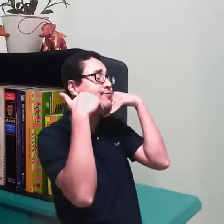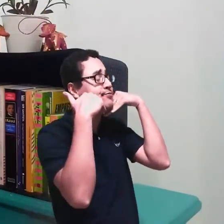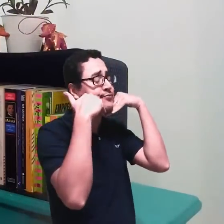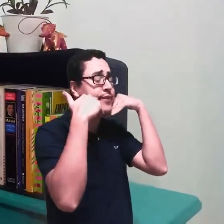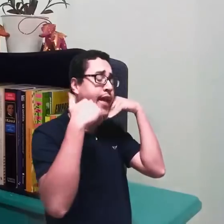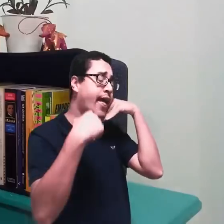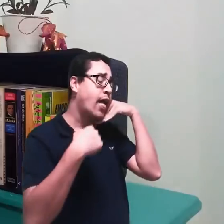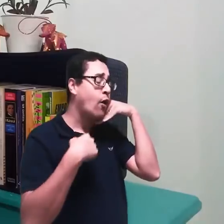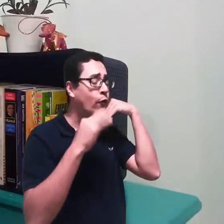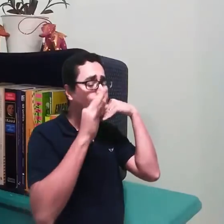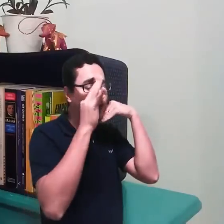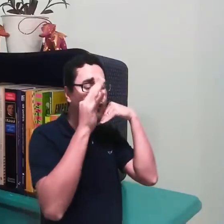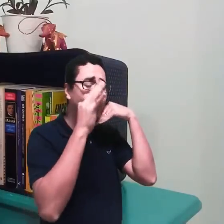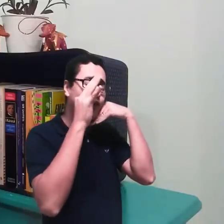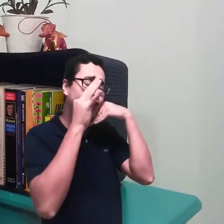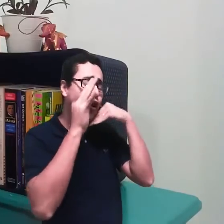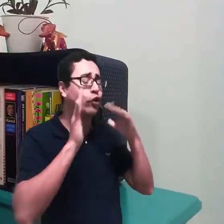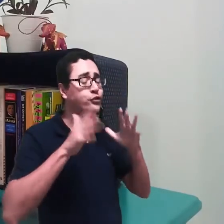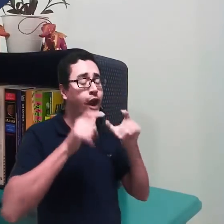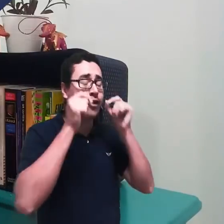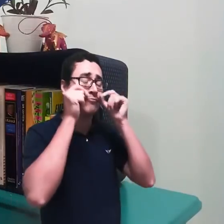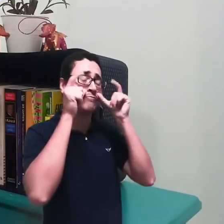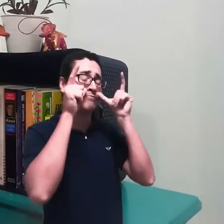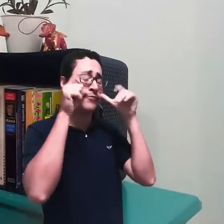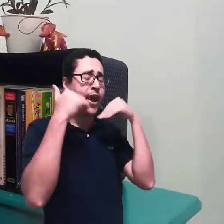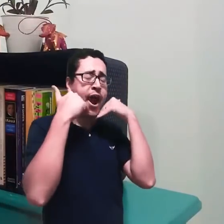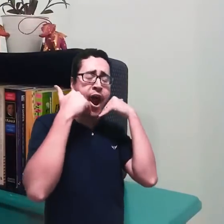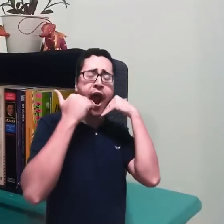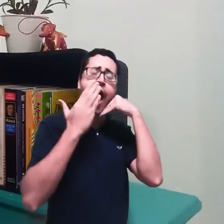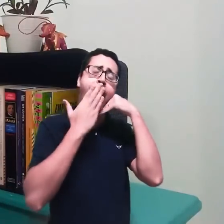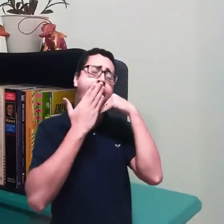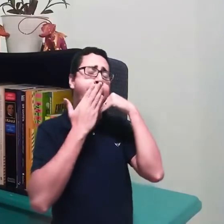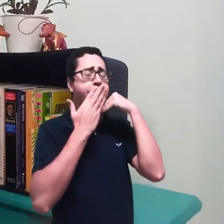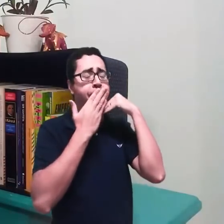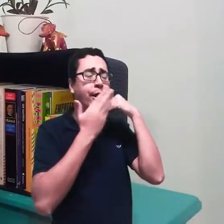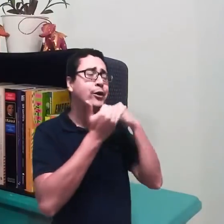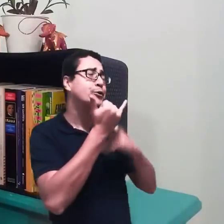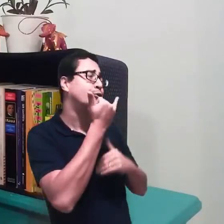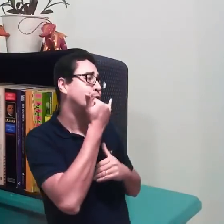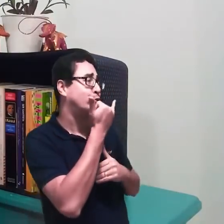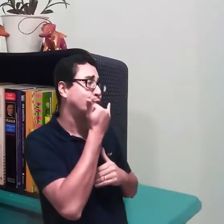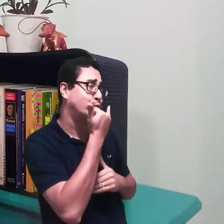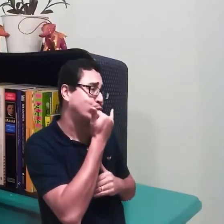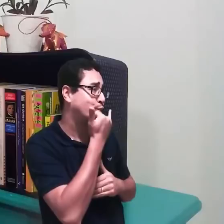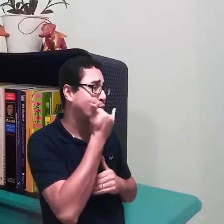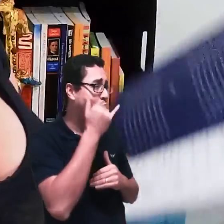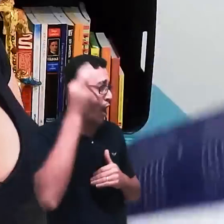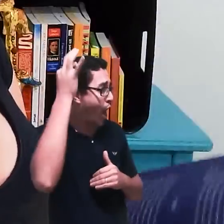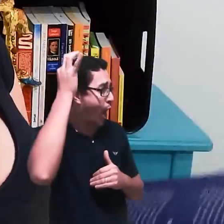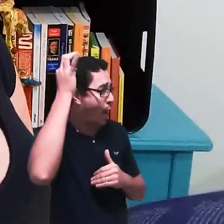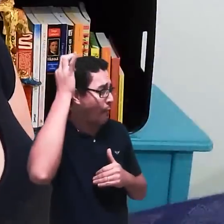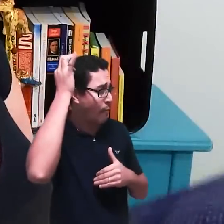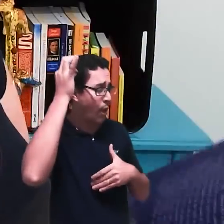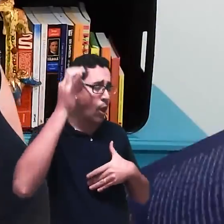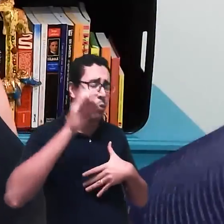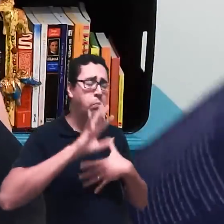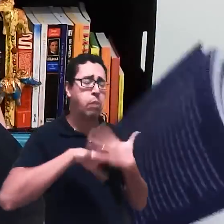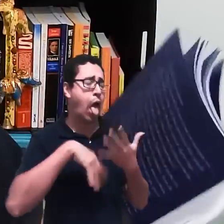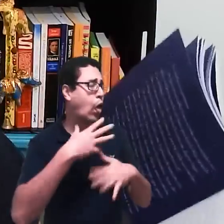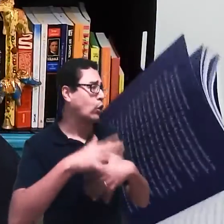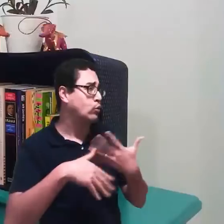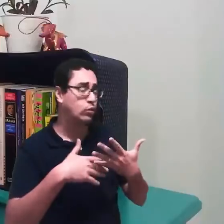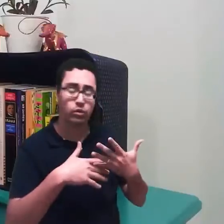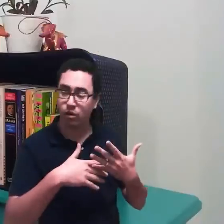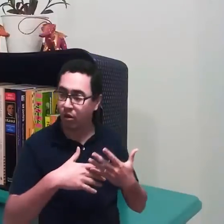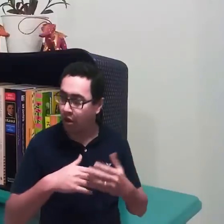acabo de despertar. Peço-lhe perdão, ainda estou despenteada. Você é muito